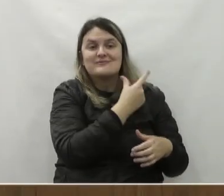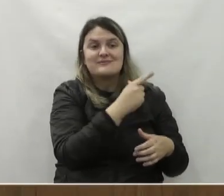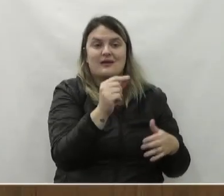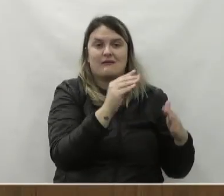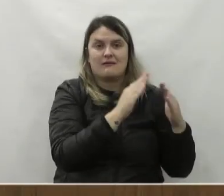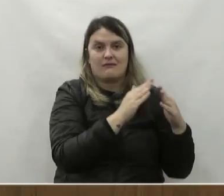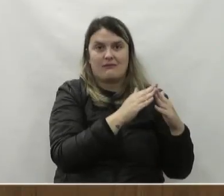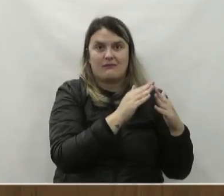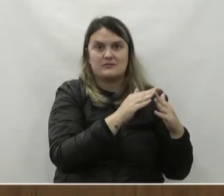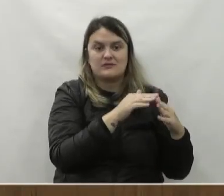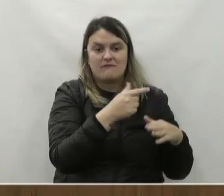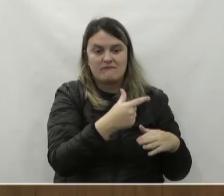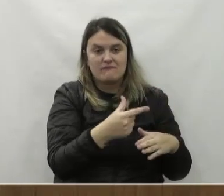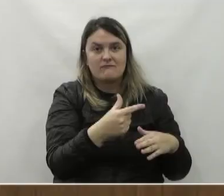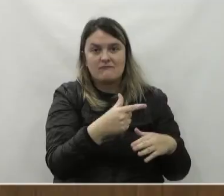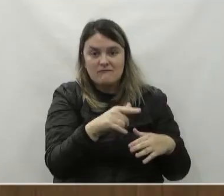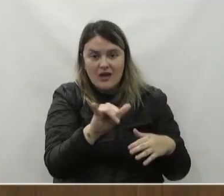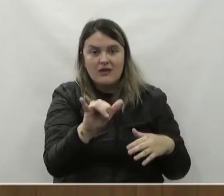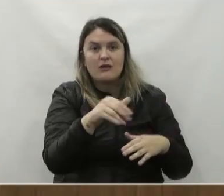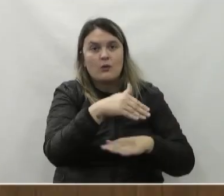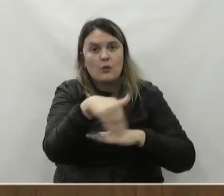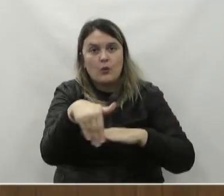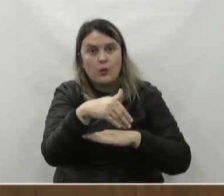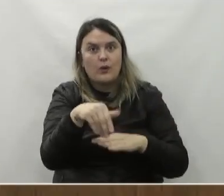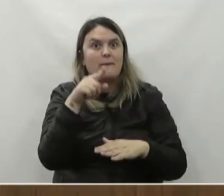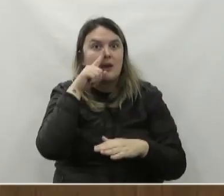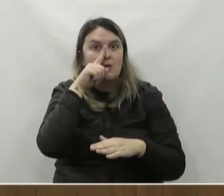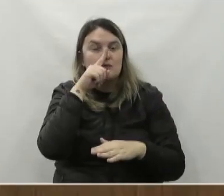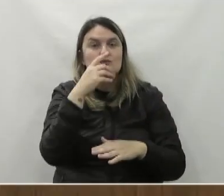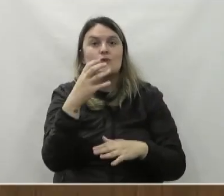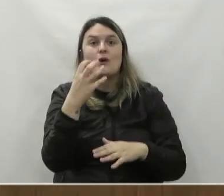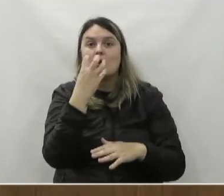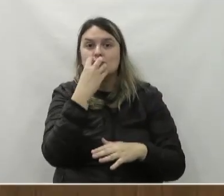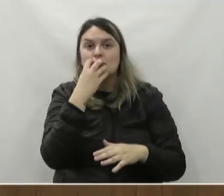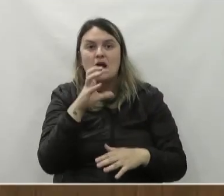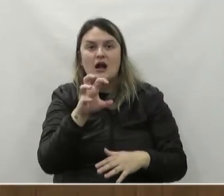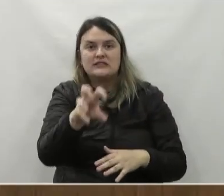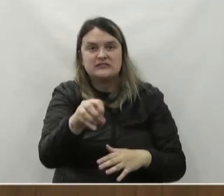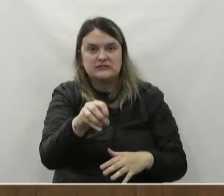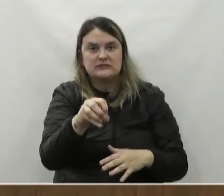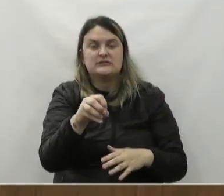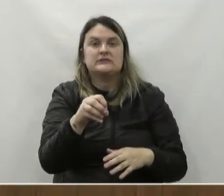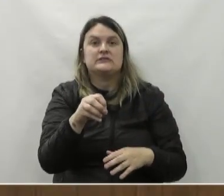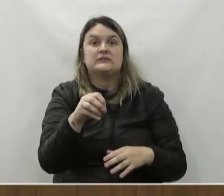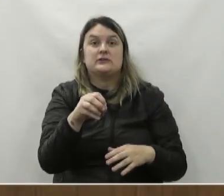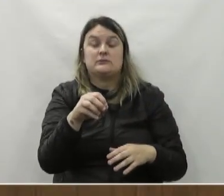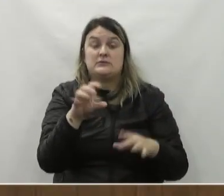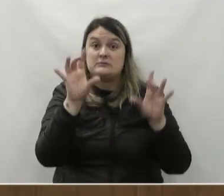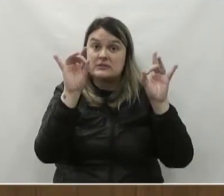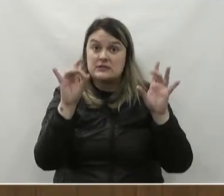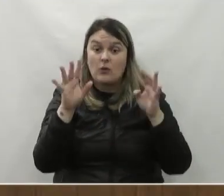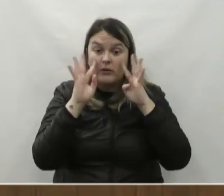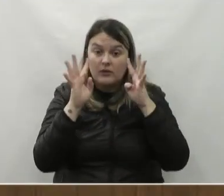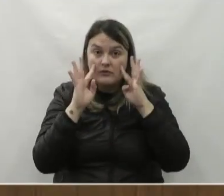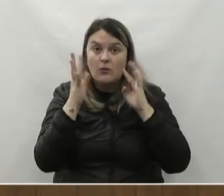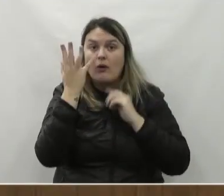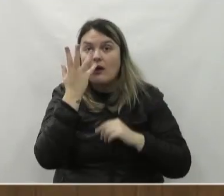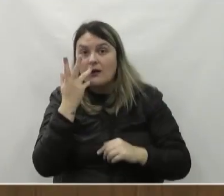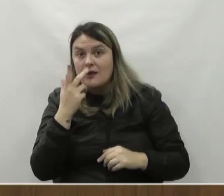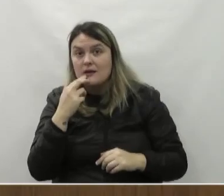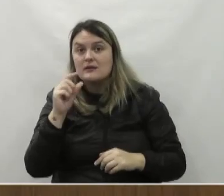os moradores, especialmente pelo risco à segurança de pedestres, crianças, ciclistas e